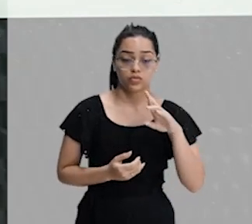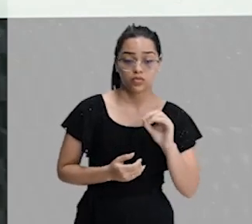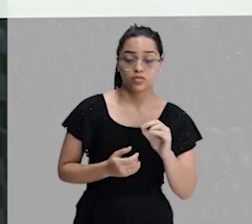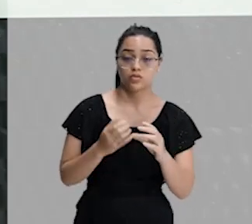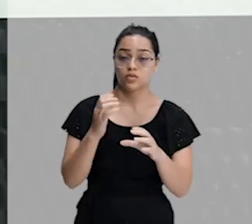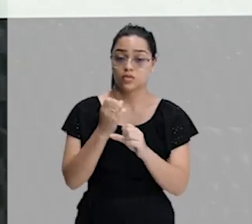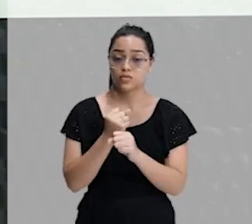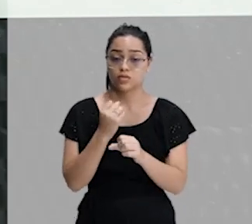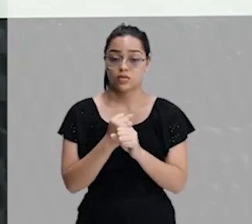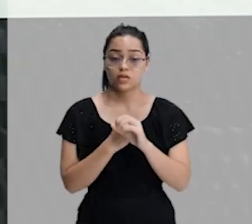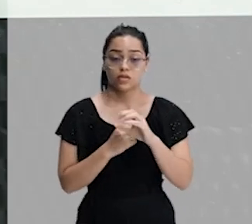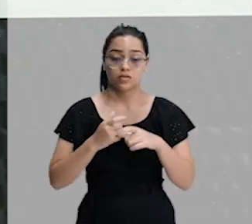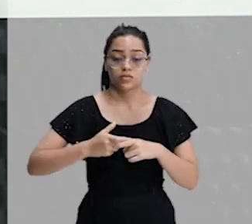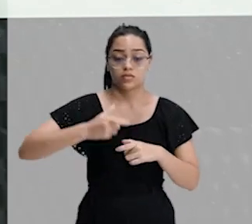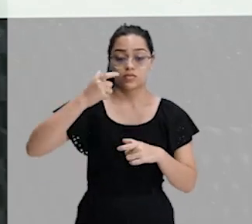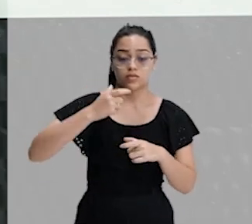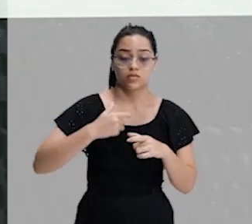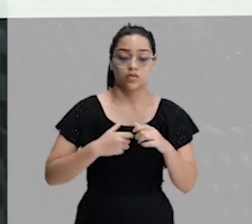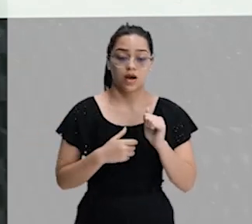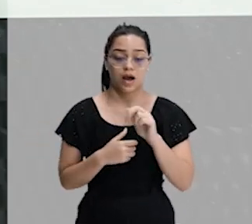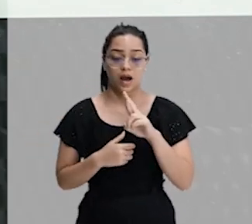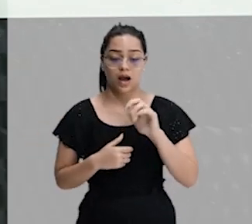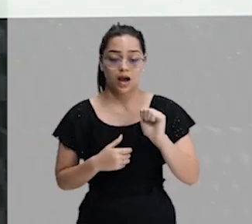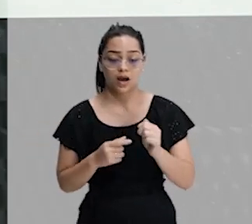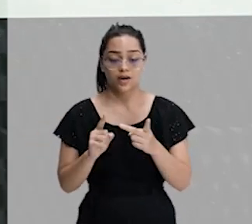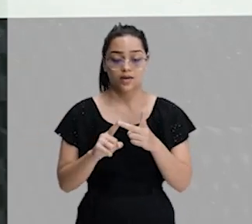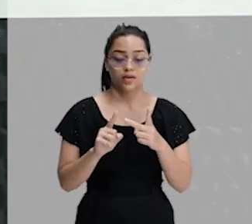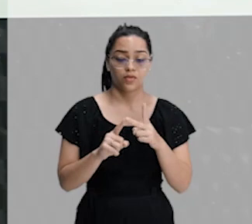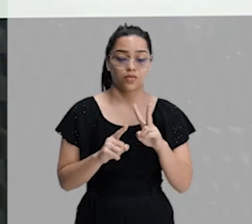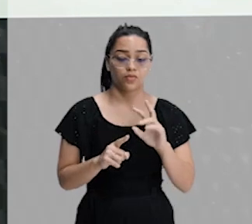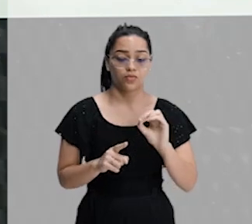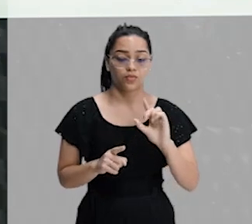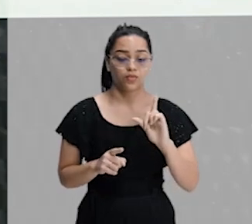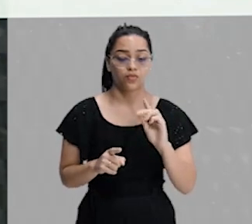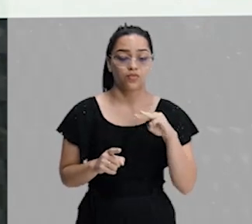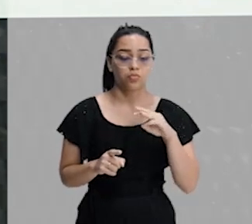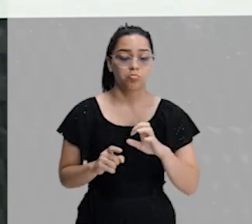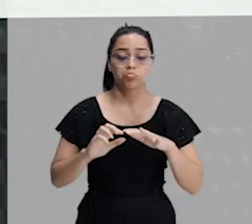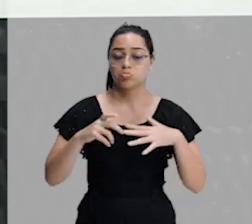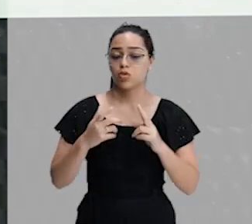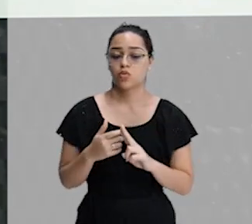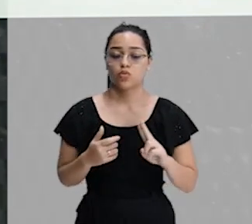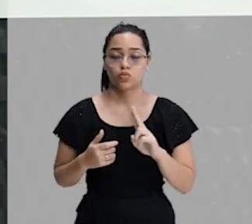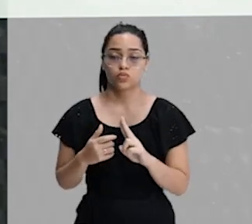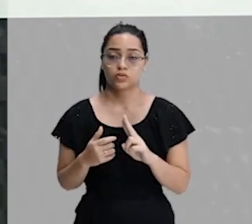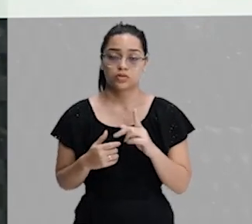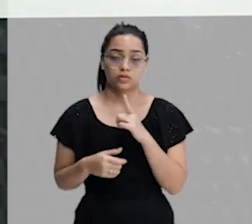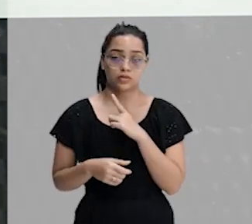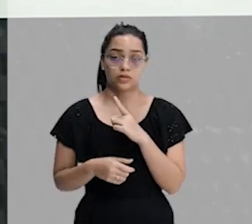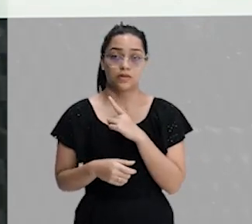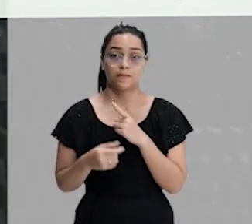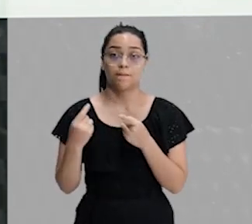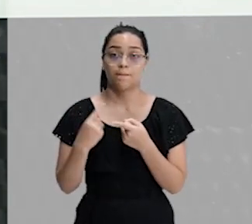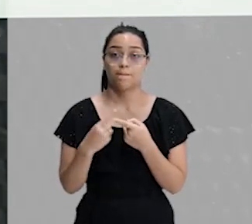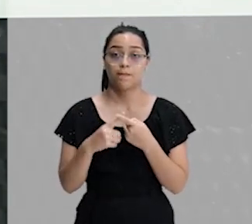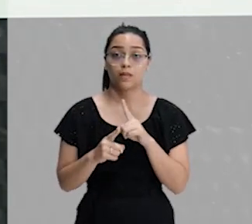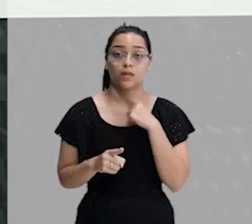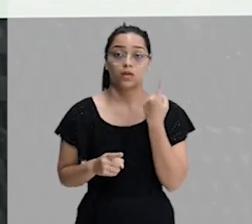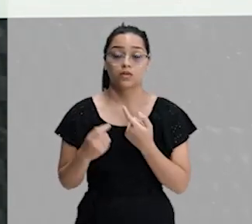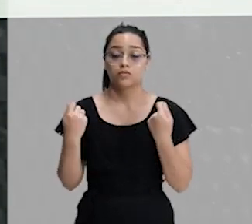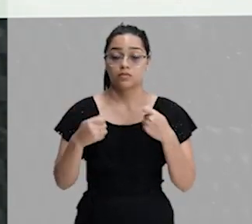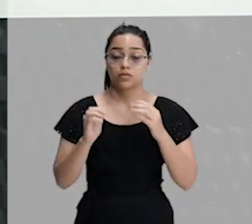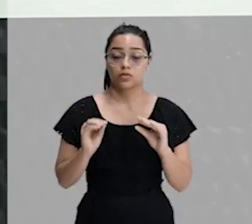e principalmente o seu volume, porque na prática, para que a gente usa as figuras espaciais? Porque a gente